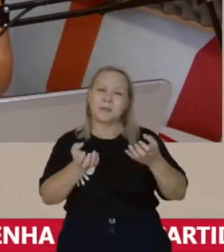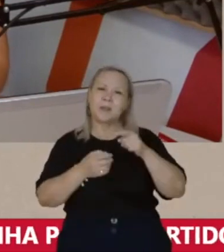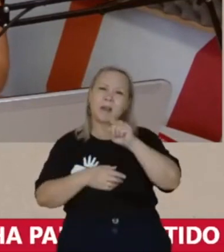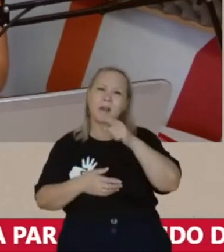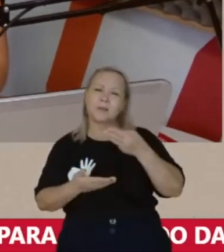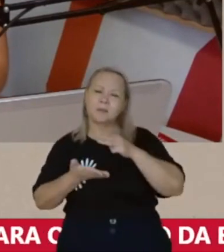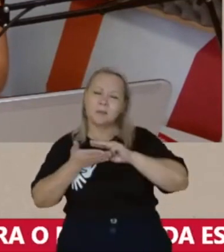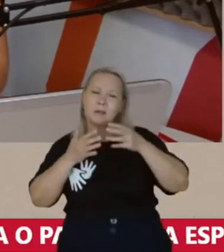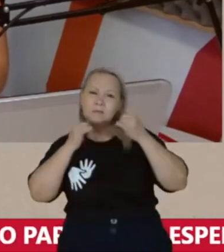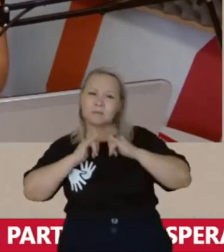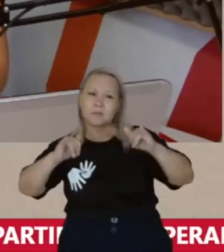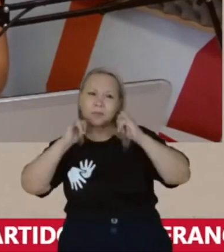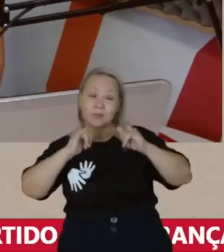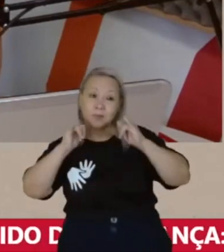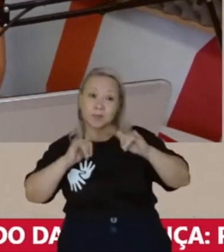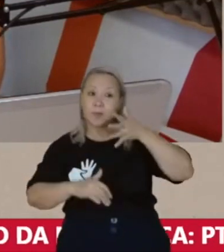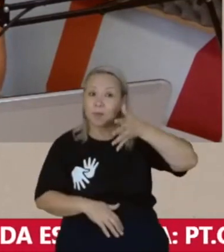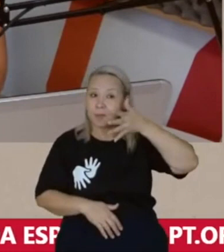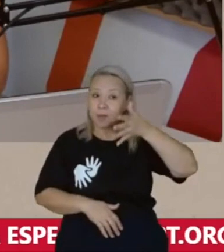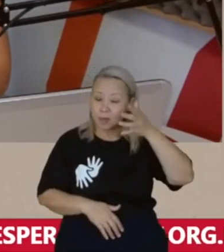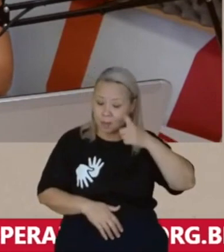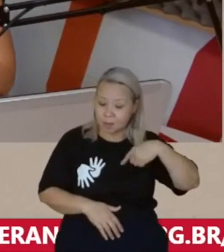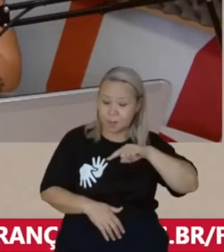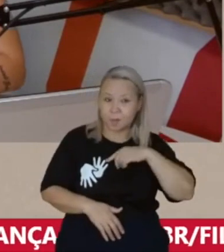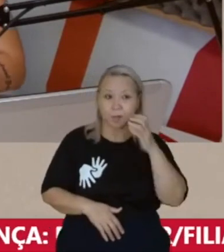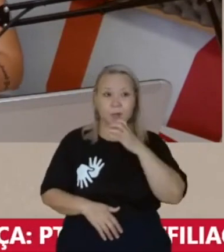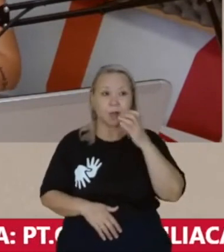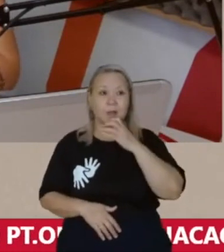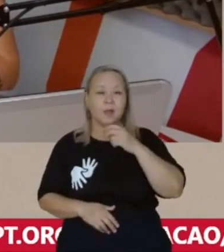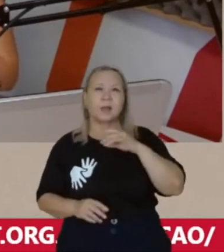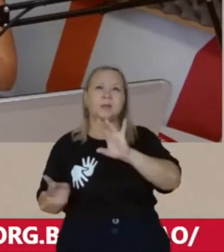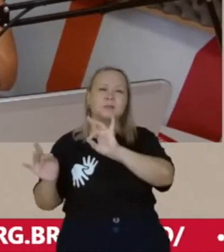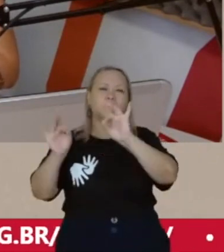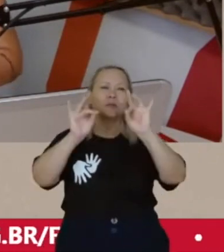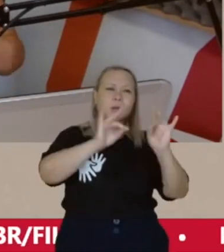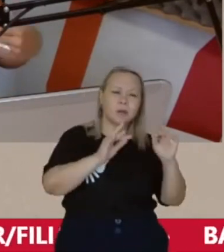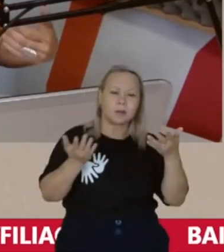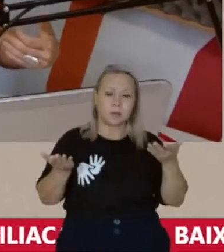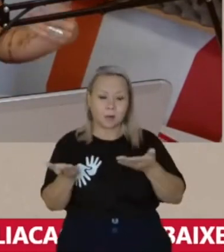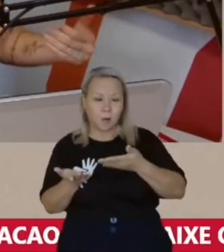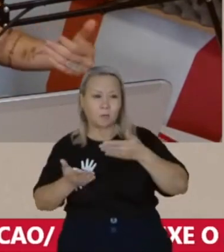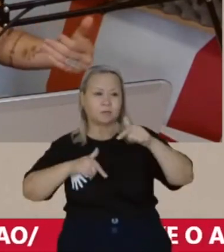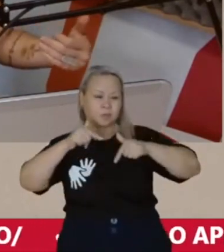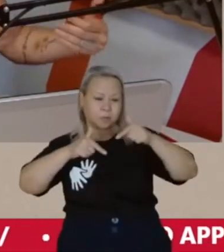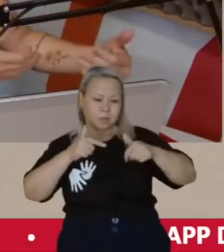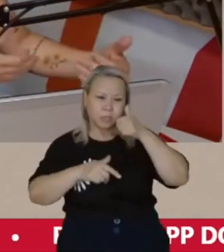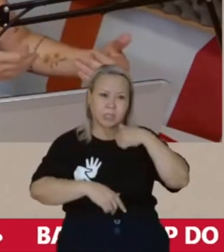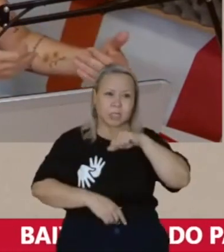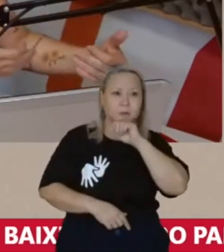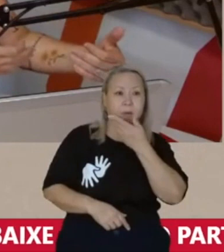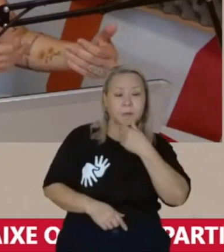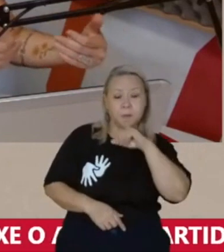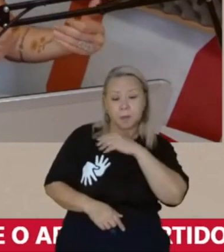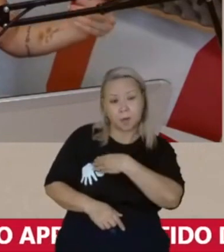uma mensagem para a gente, né, Margarida? Assim, para quem está nos ouvindo agora, quem continua ali na lida, seja como mãe, pai, que tem um